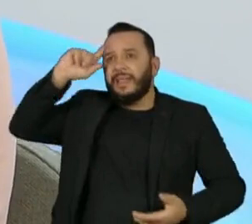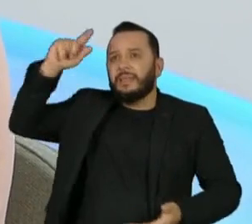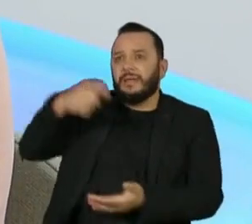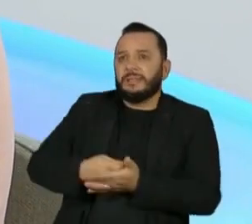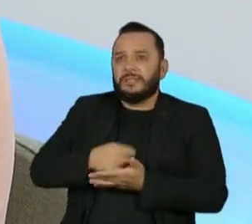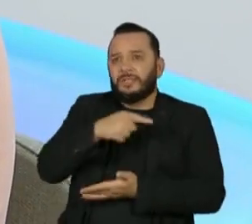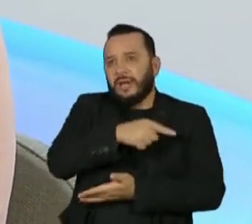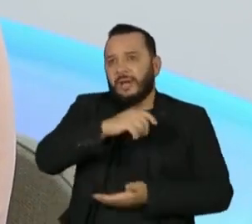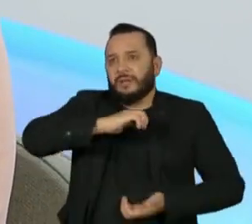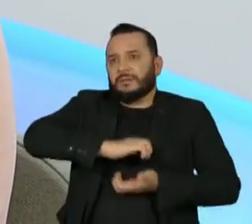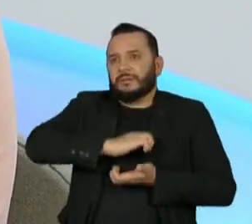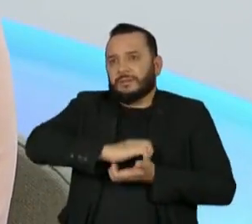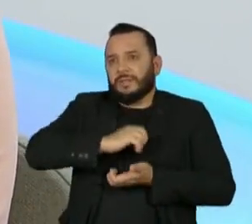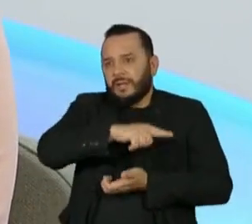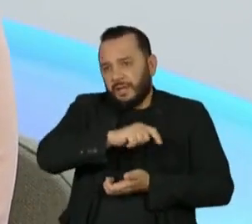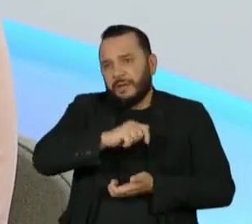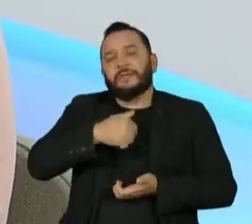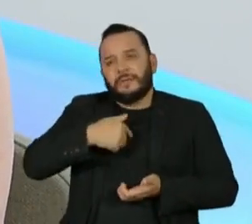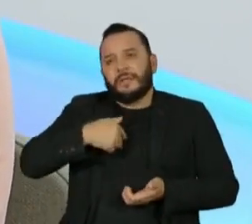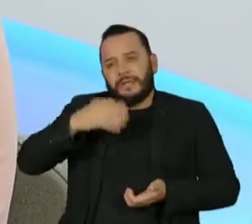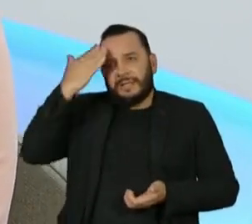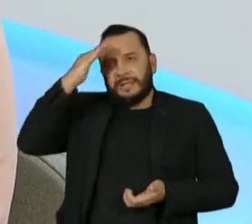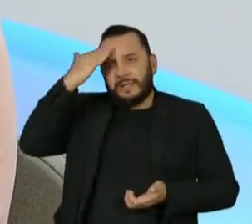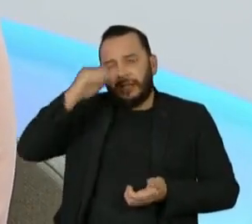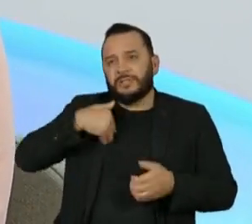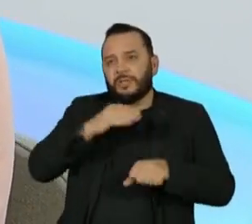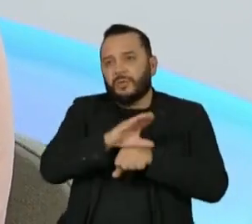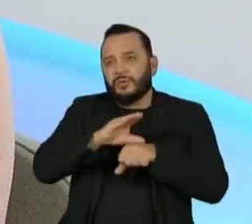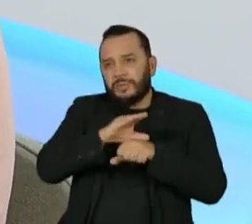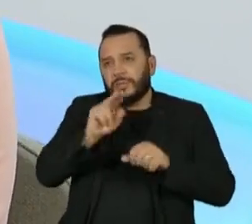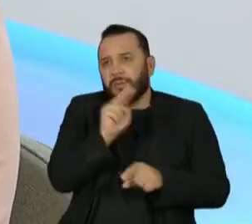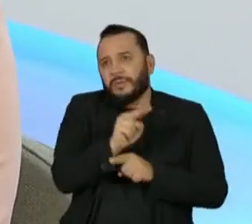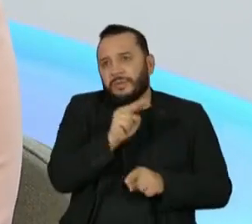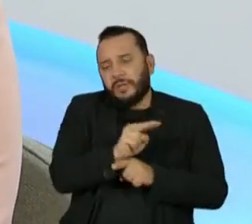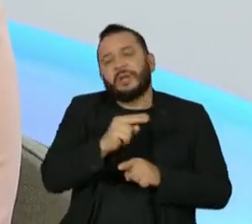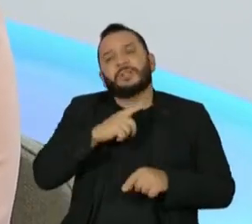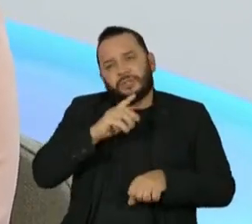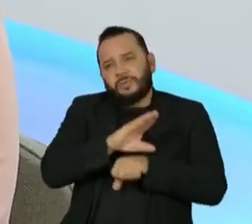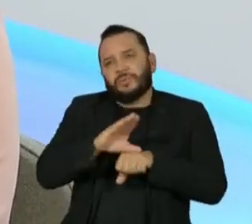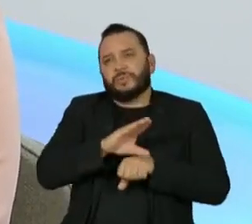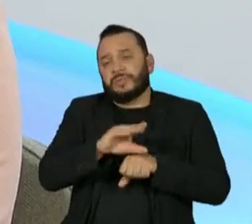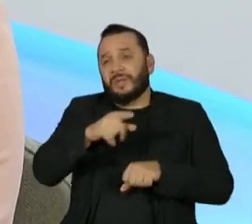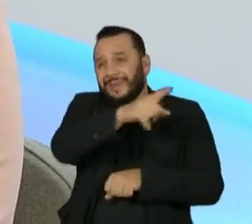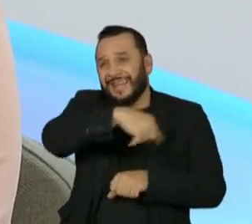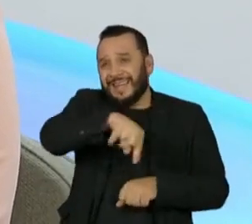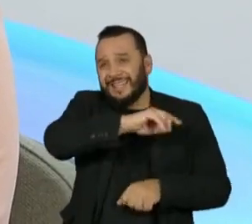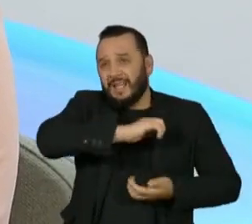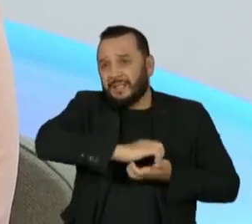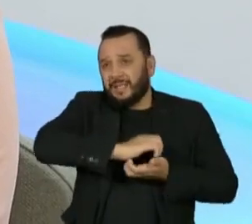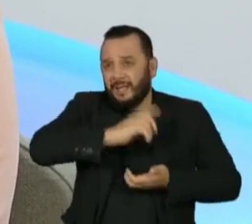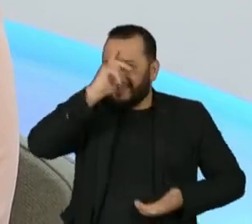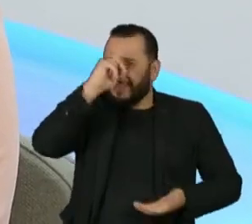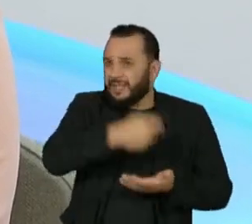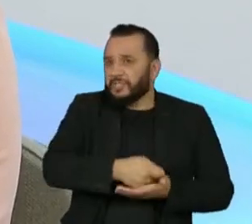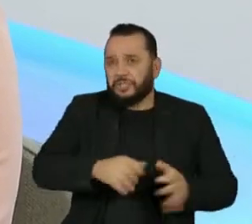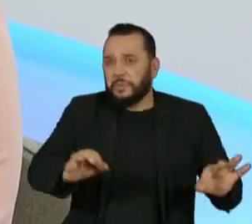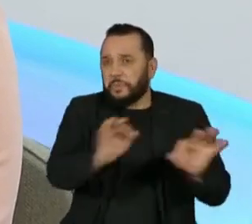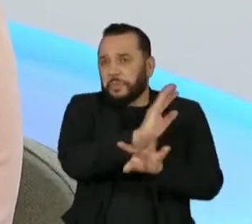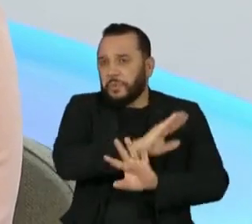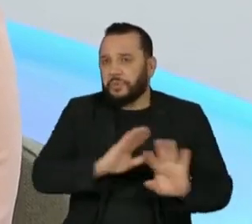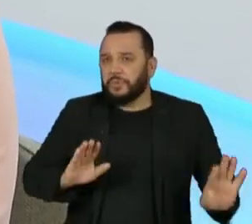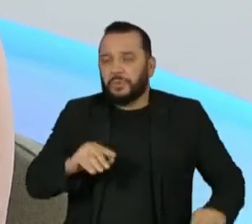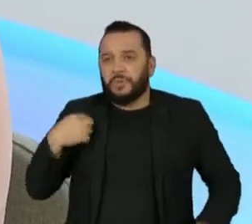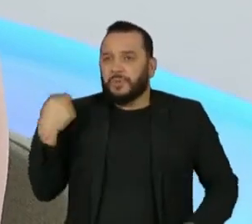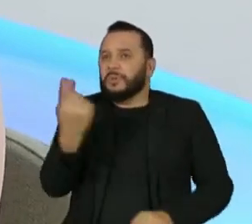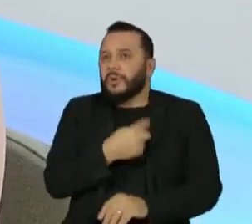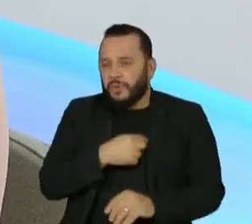guarda e na interpretação da Constituição. E uma vez decididas aquelas questões, decidido está. E incumbe a